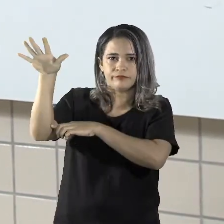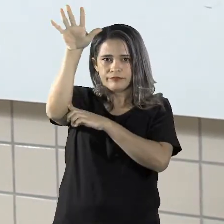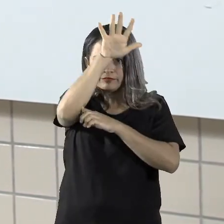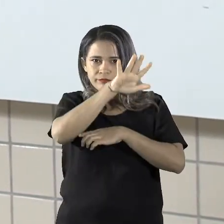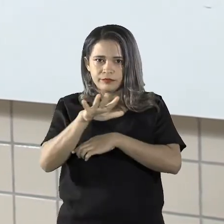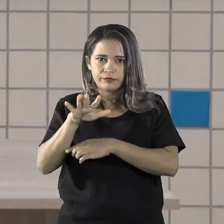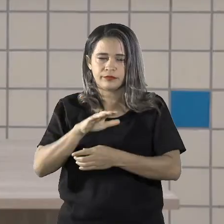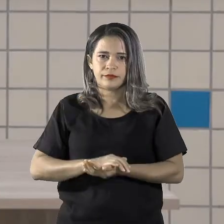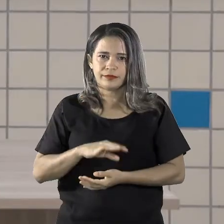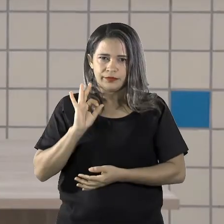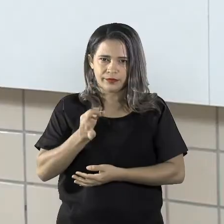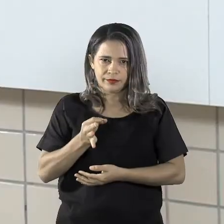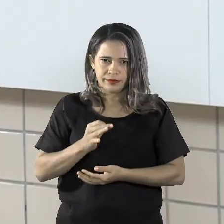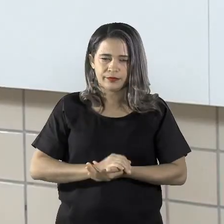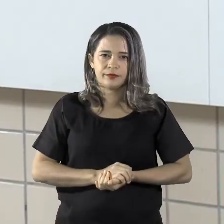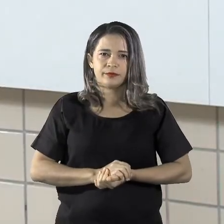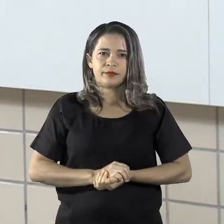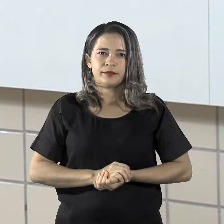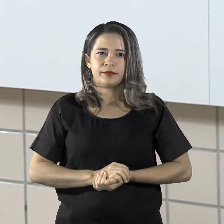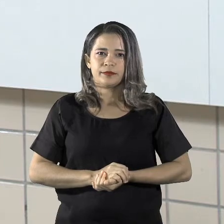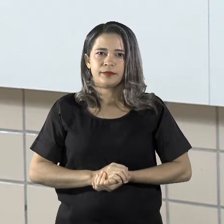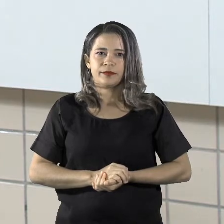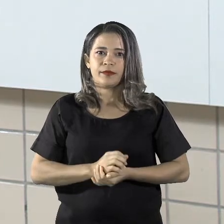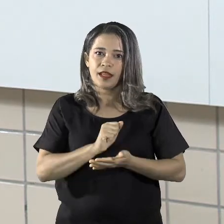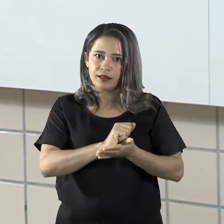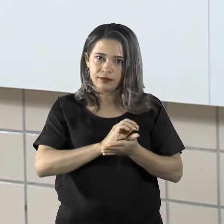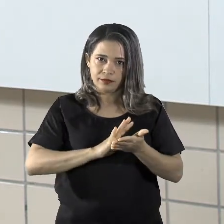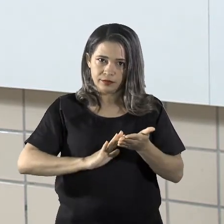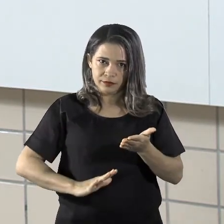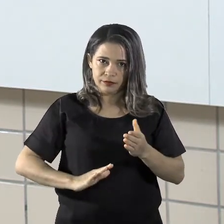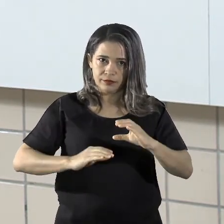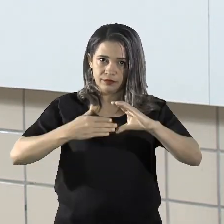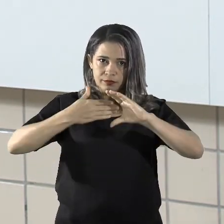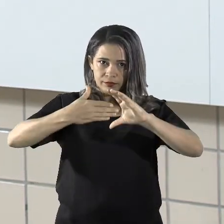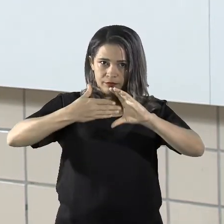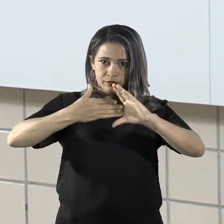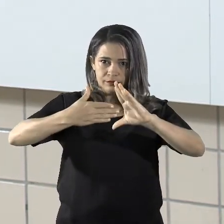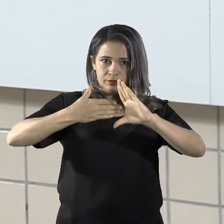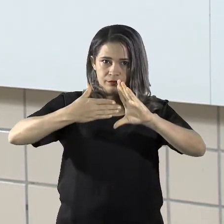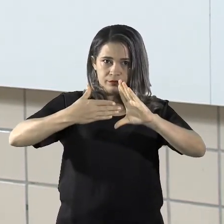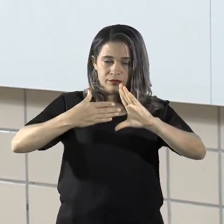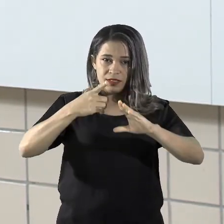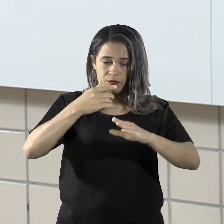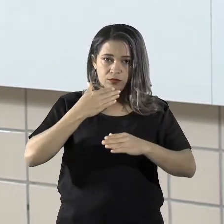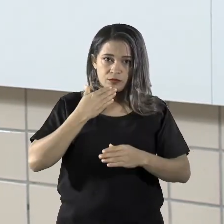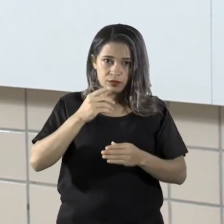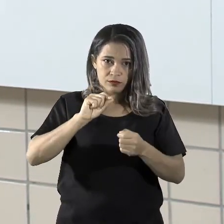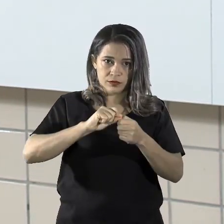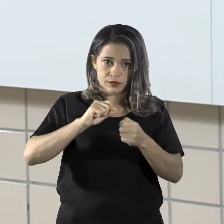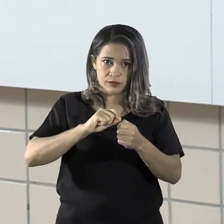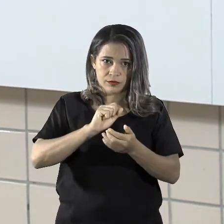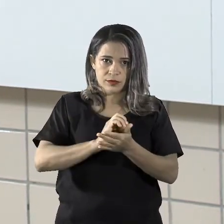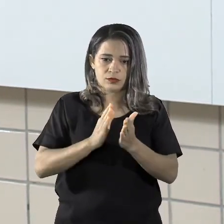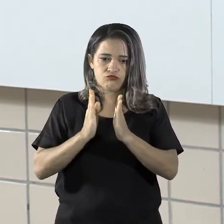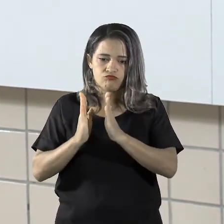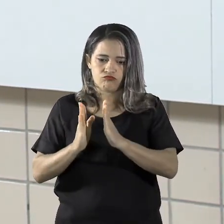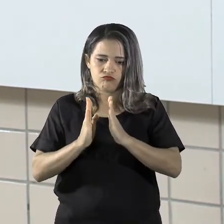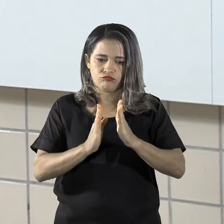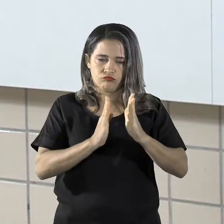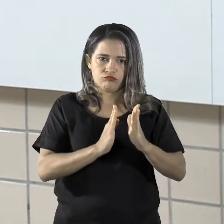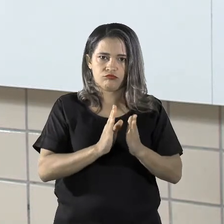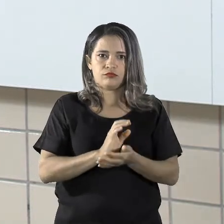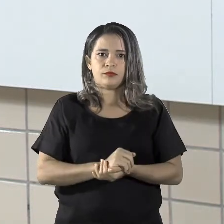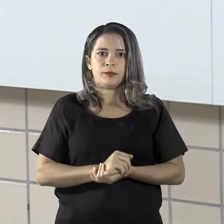pessoal? A atividade de vocês da plataforma está pedindo para vocês fazerem uma distribuição eletrônica. Lembre-se